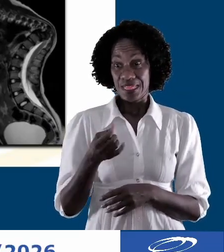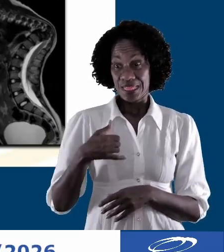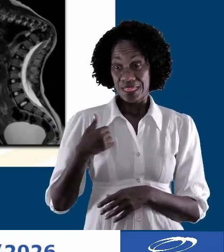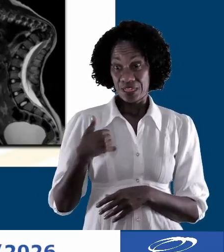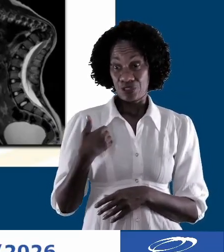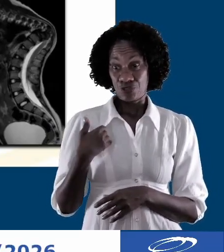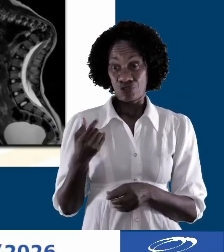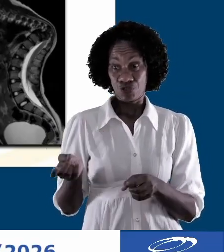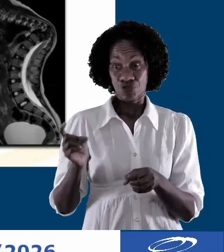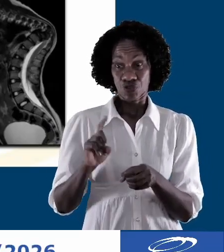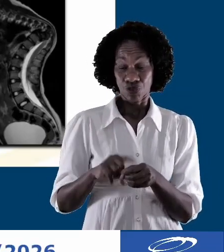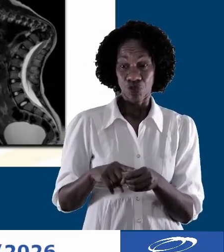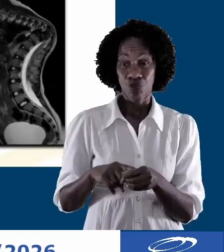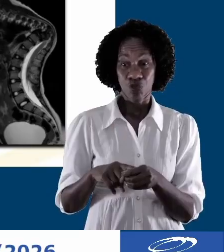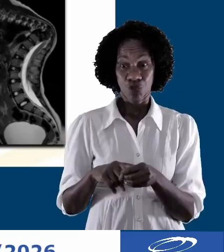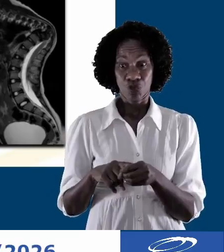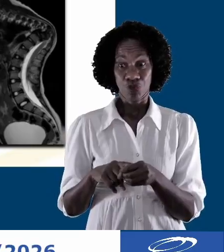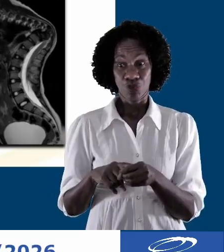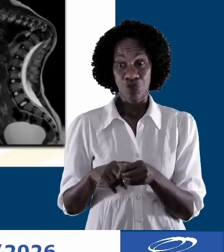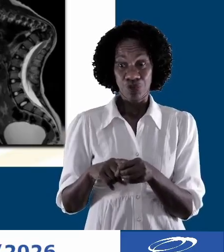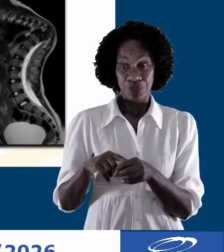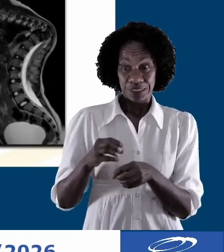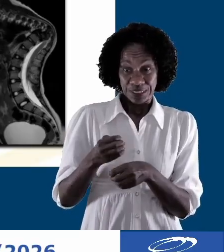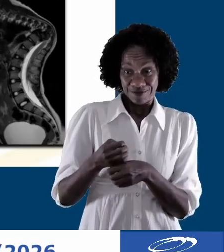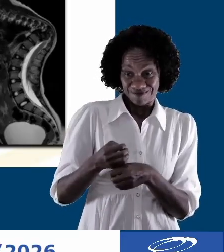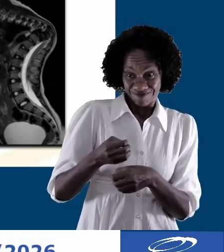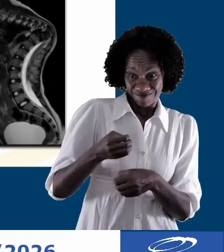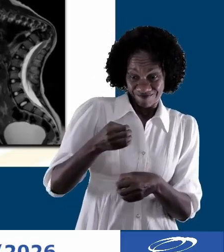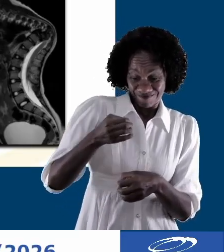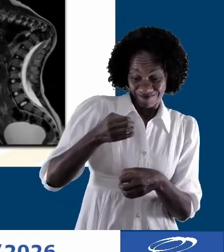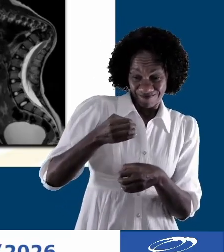compressão medular importante, e esse garoto acabou ficando paraplégico.